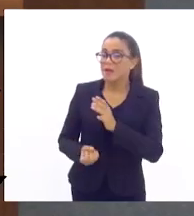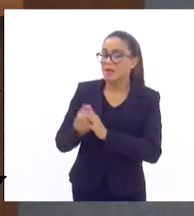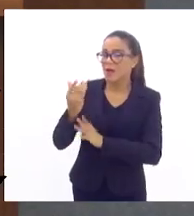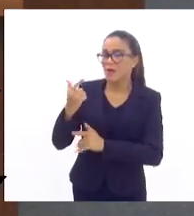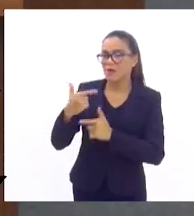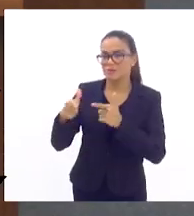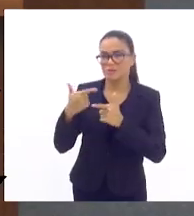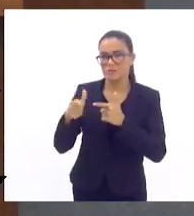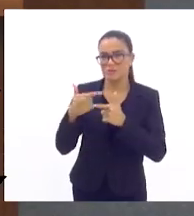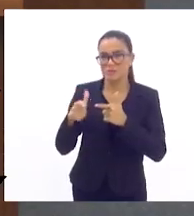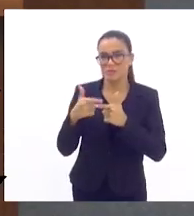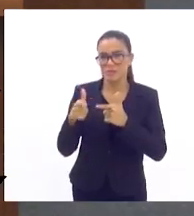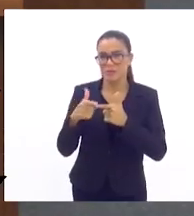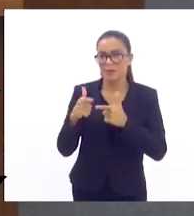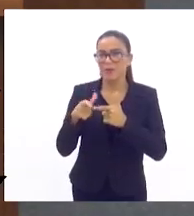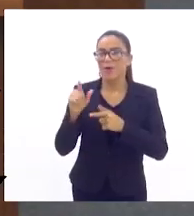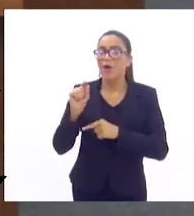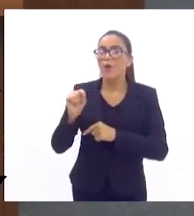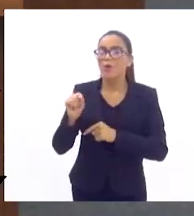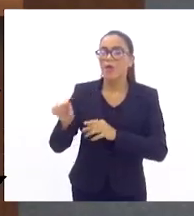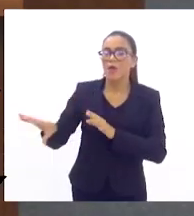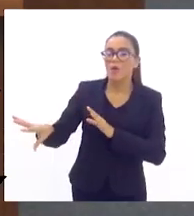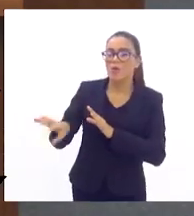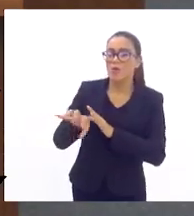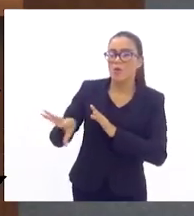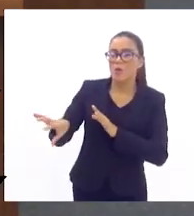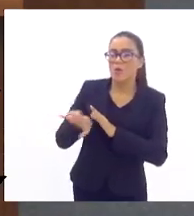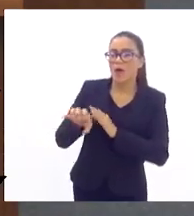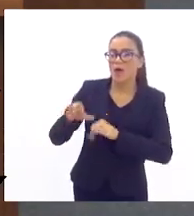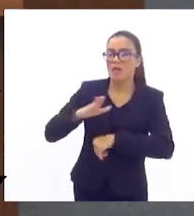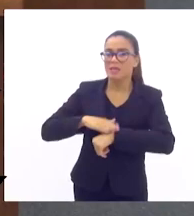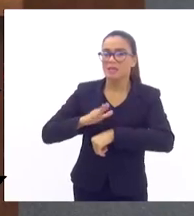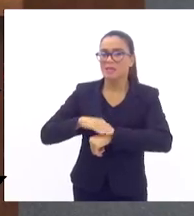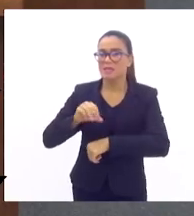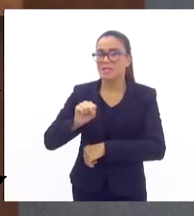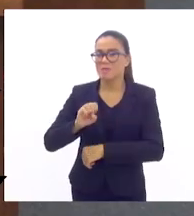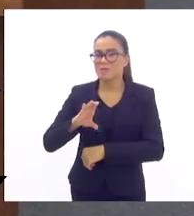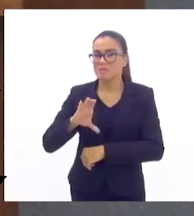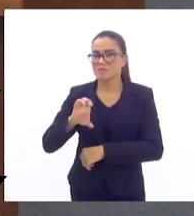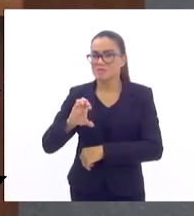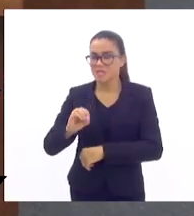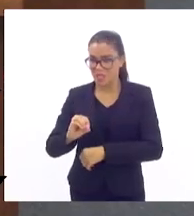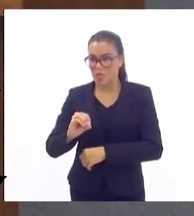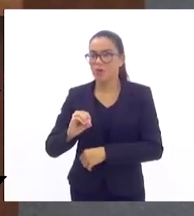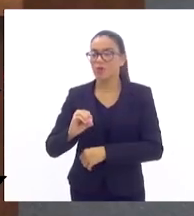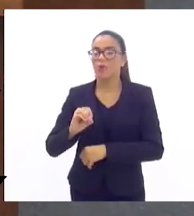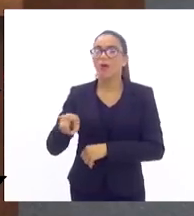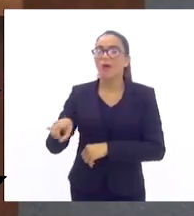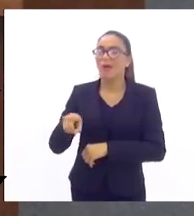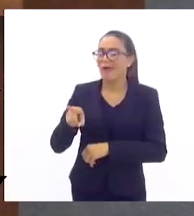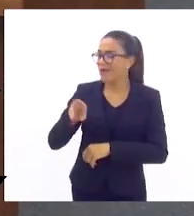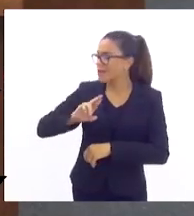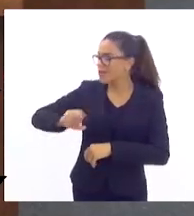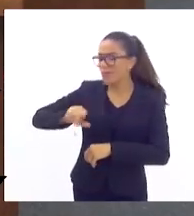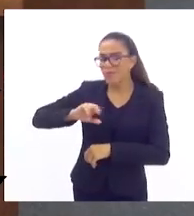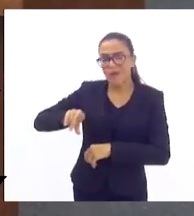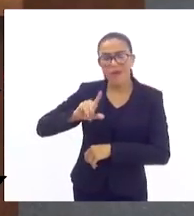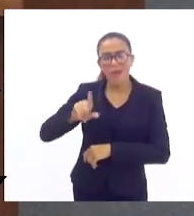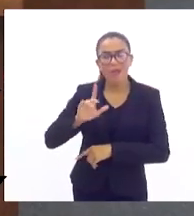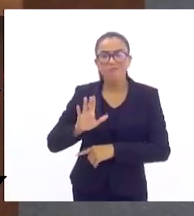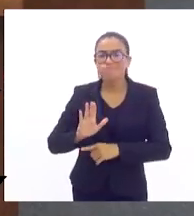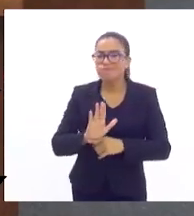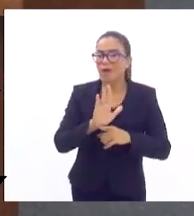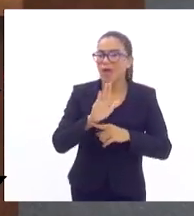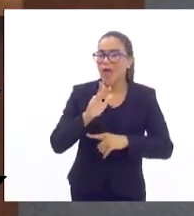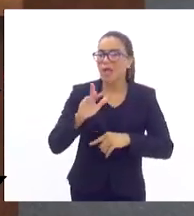problema, que é o tal da captação de tempo seco. Essa captação de tempo seco, ela não é coberta nem por norma